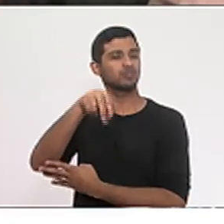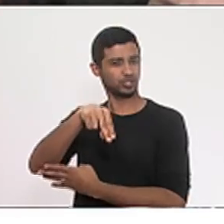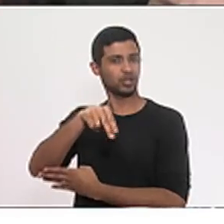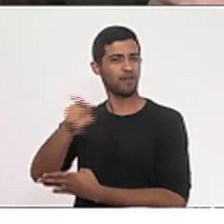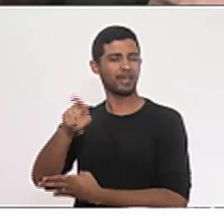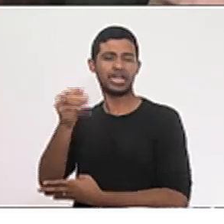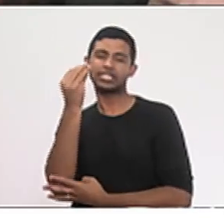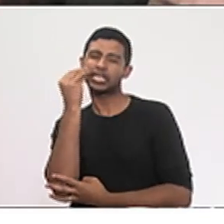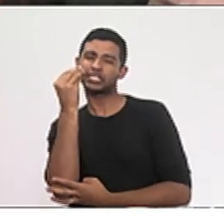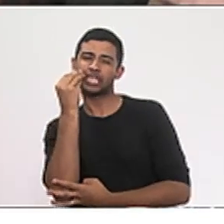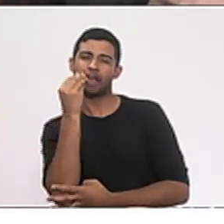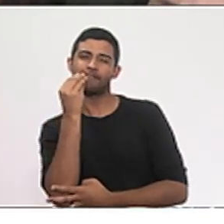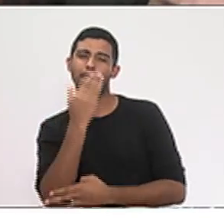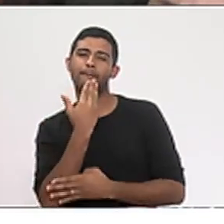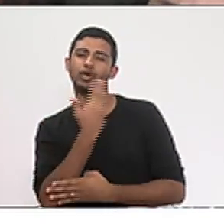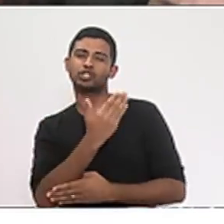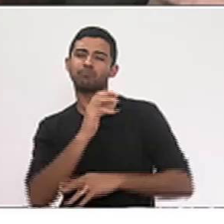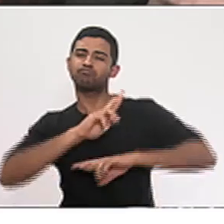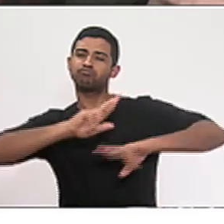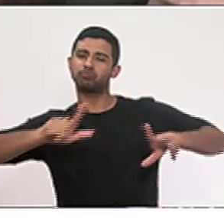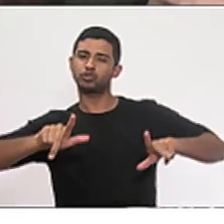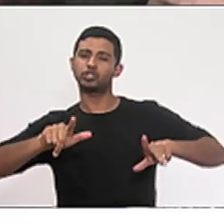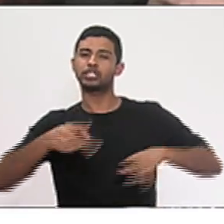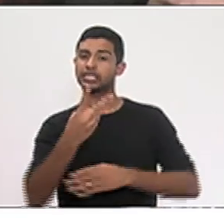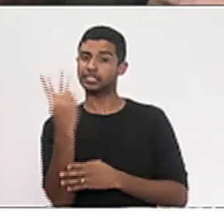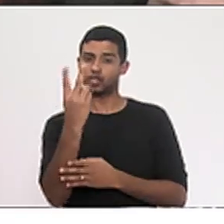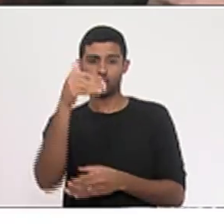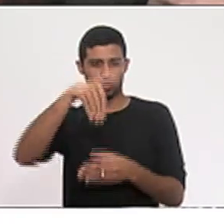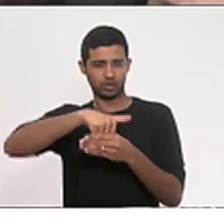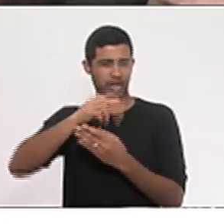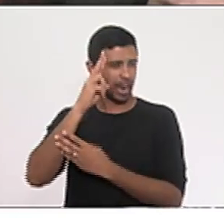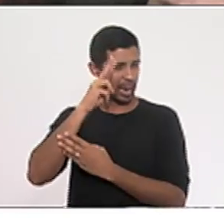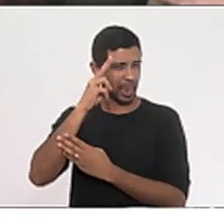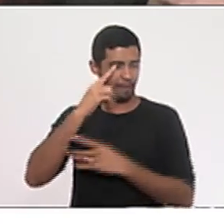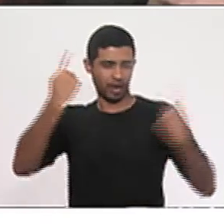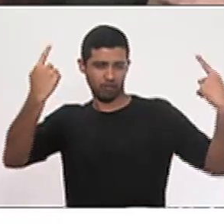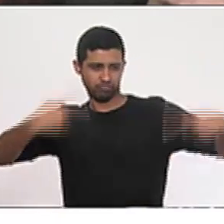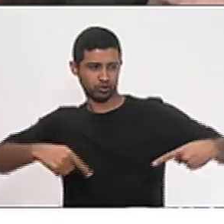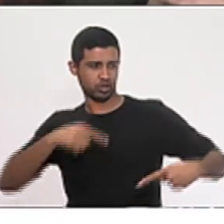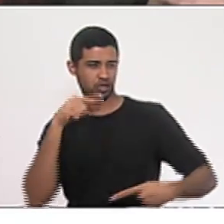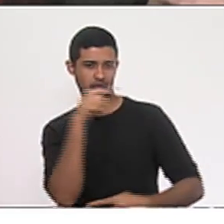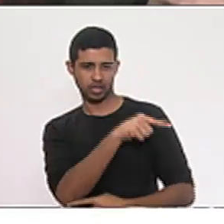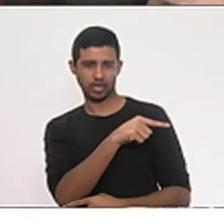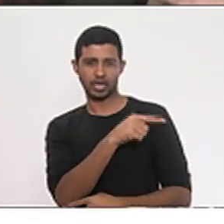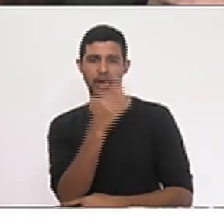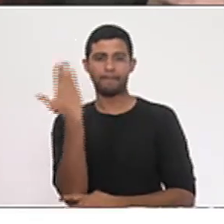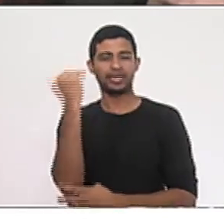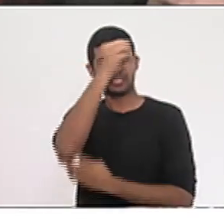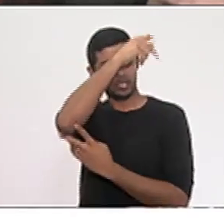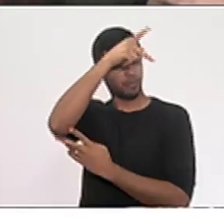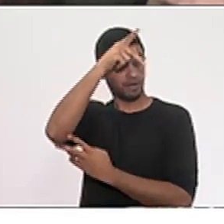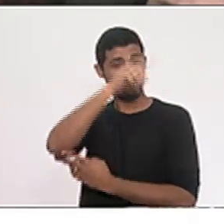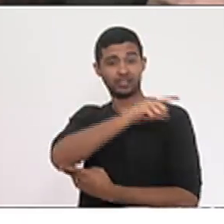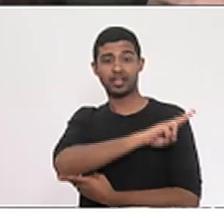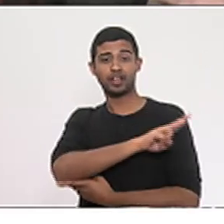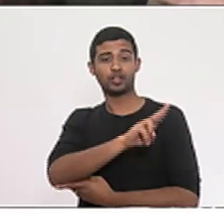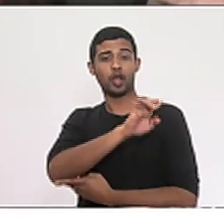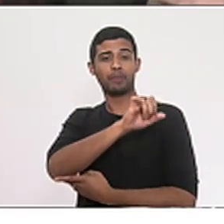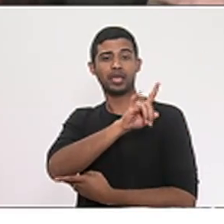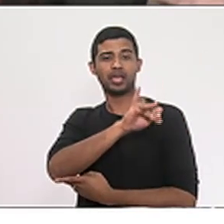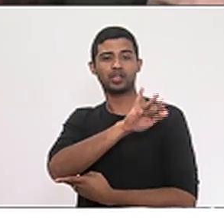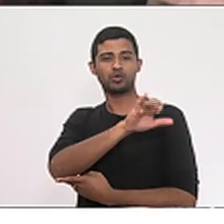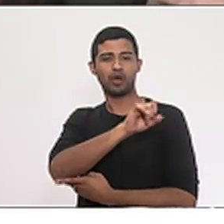se diferenciar, né, sobretudo no segundo turno, do seu oponente, o ex-prefeito da capital,